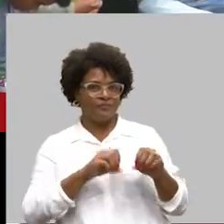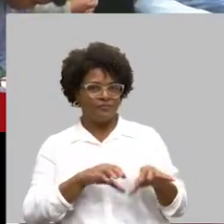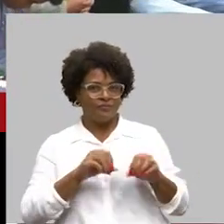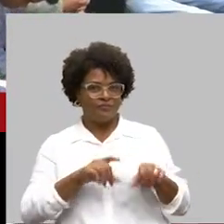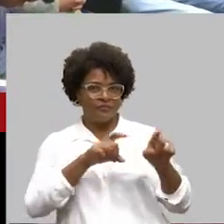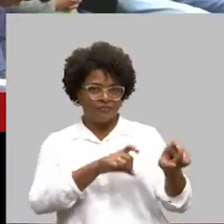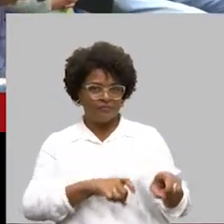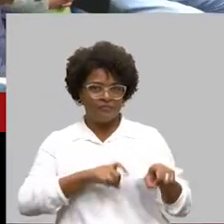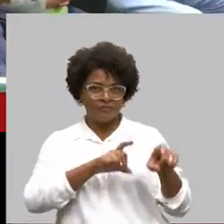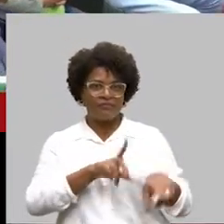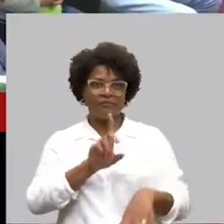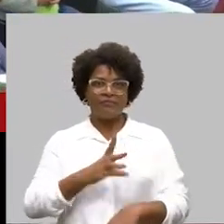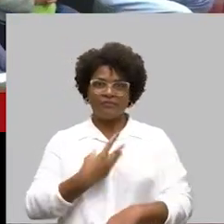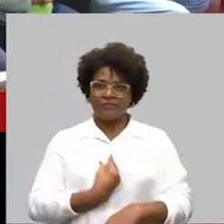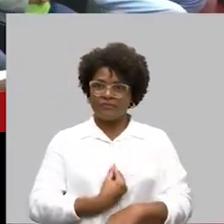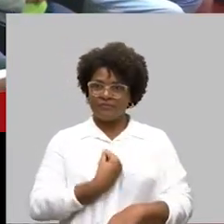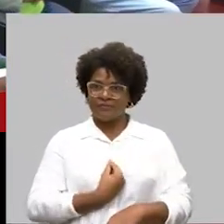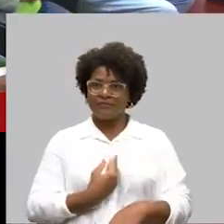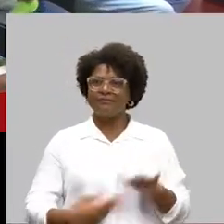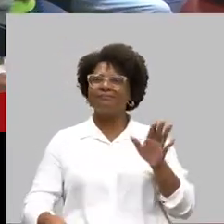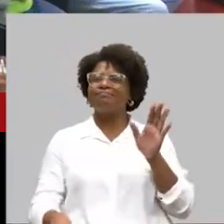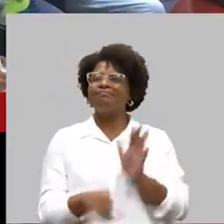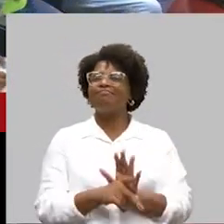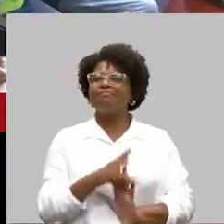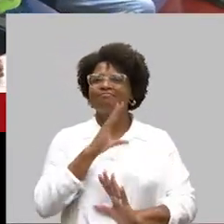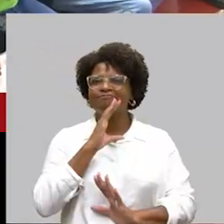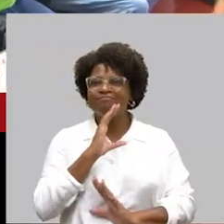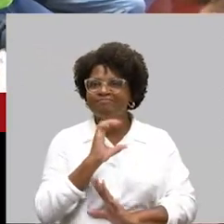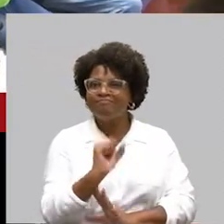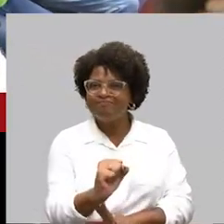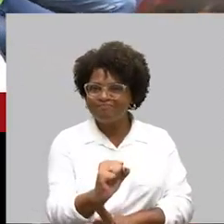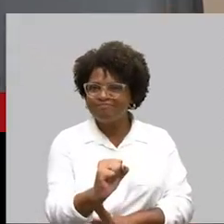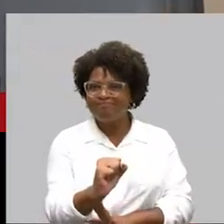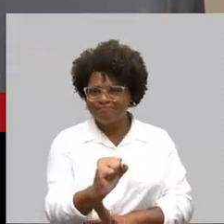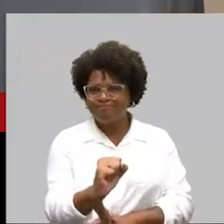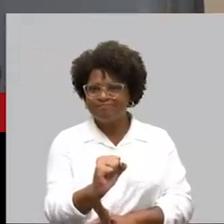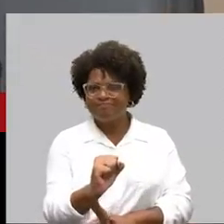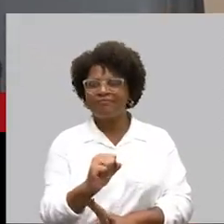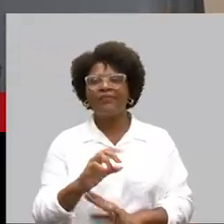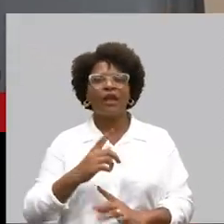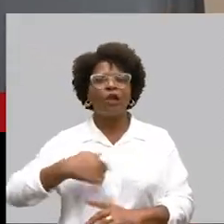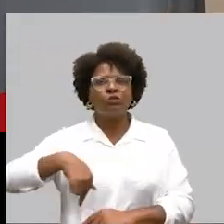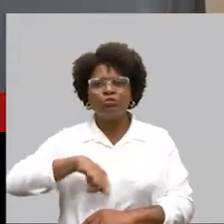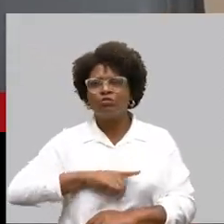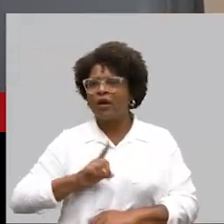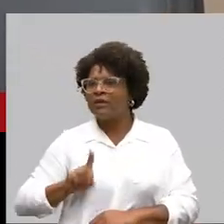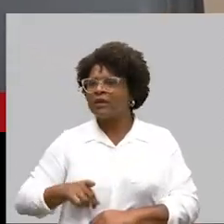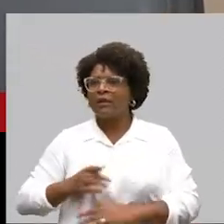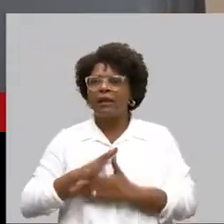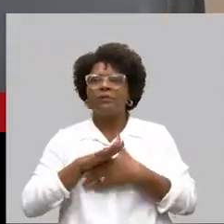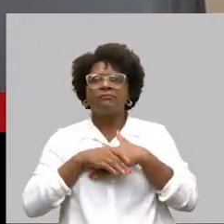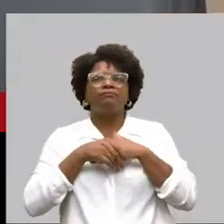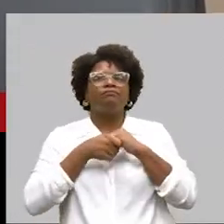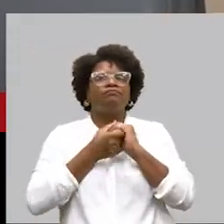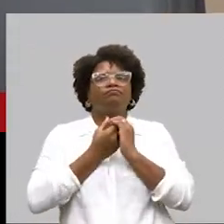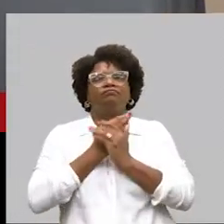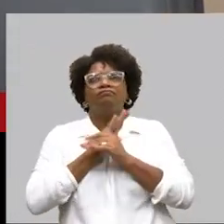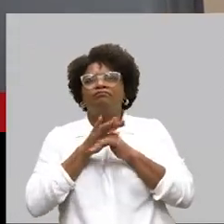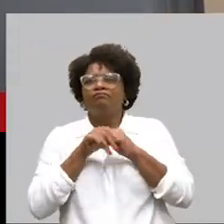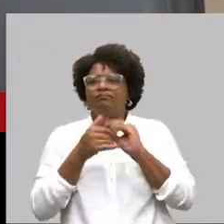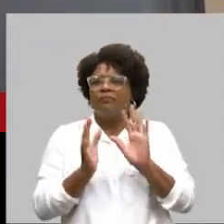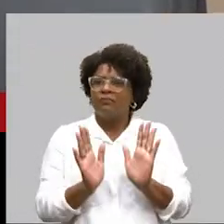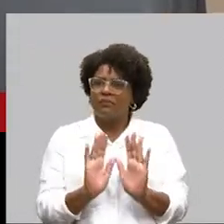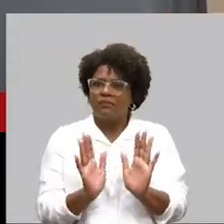viva ela é freiriana e nós não estamos em agonia nós estamos sempre em